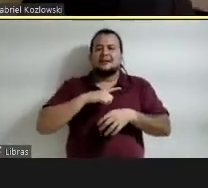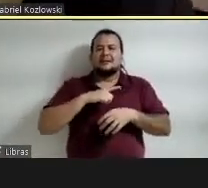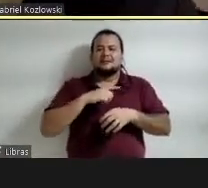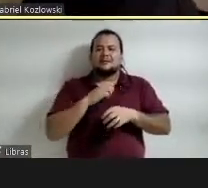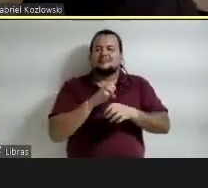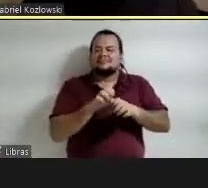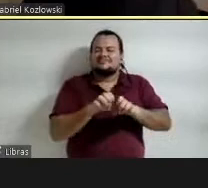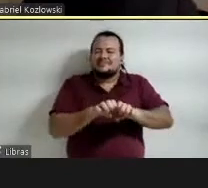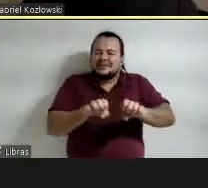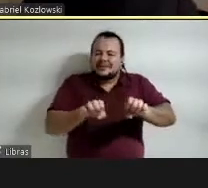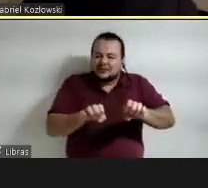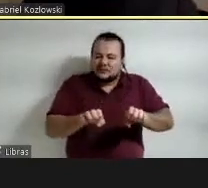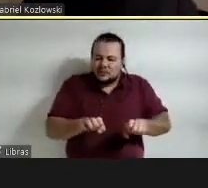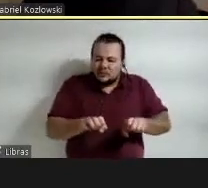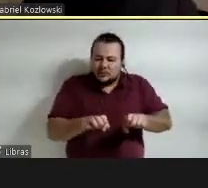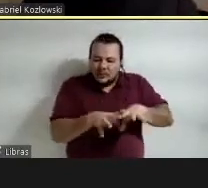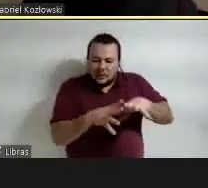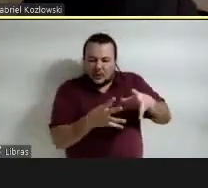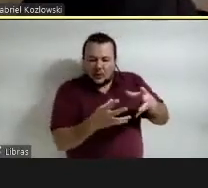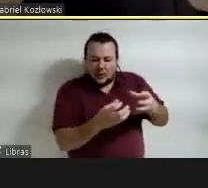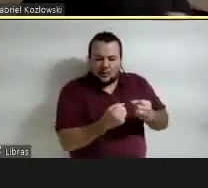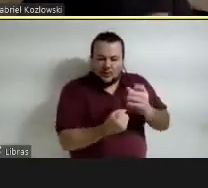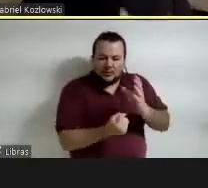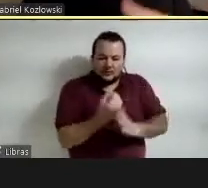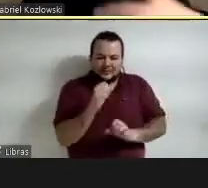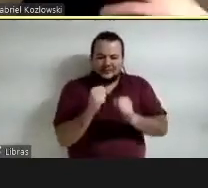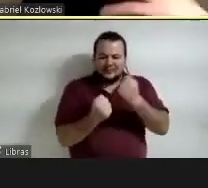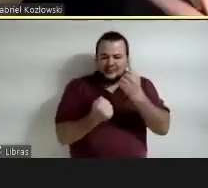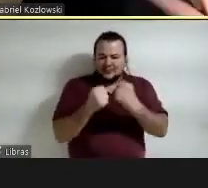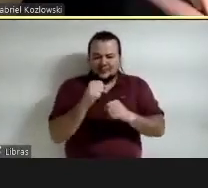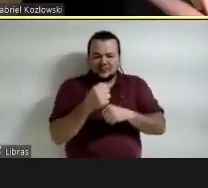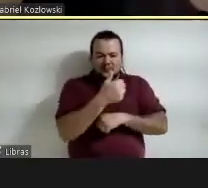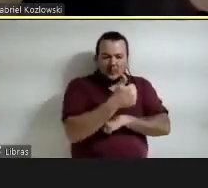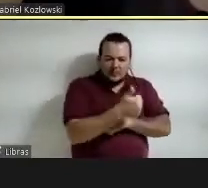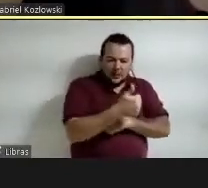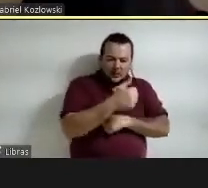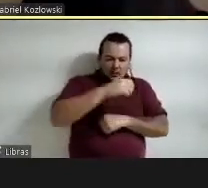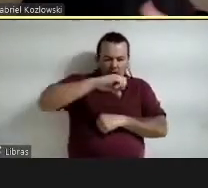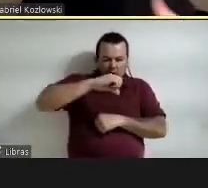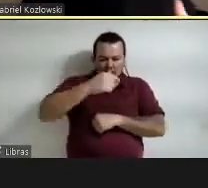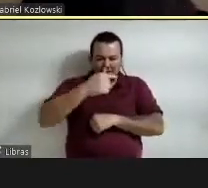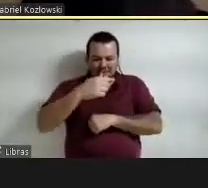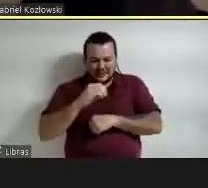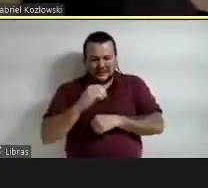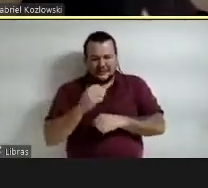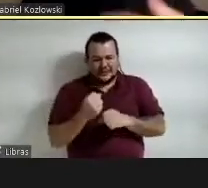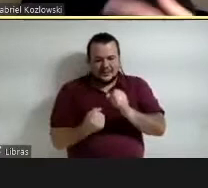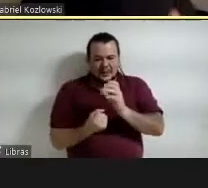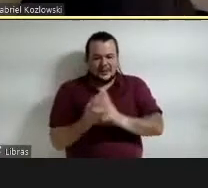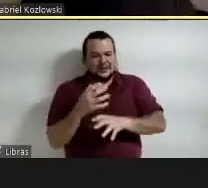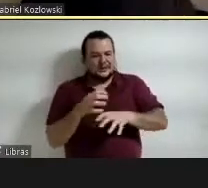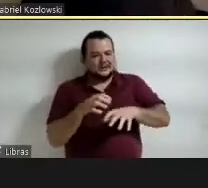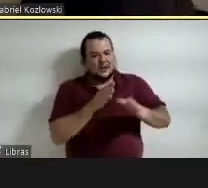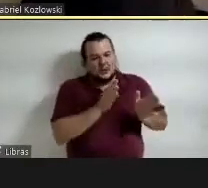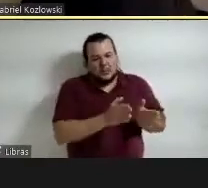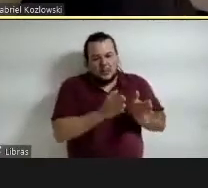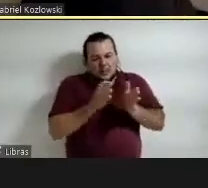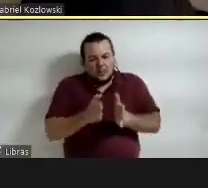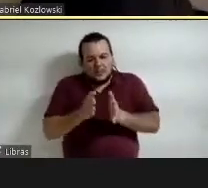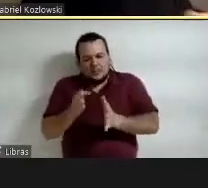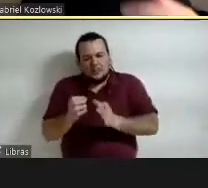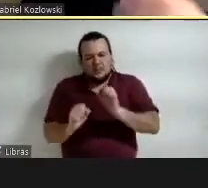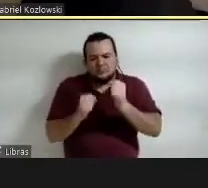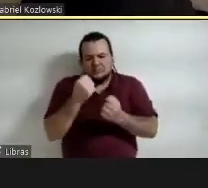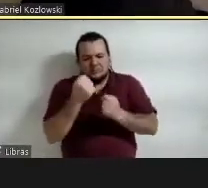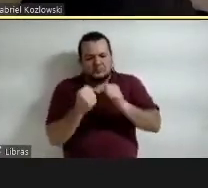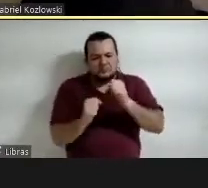pela Segunda Revolução Industrial de 1870, com a padronização em massa, a produção industrial, a manufatura, etc.